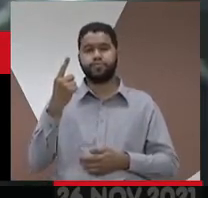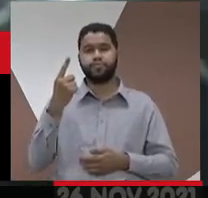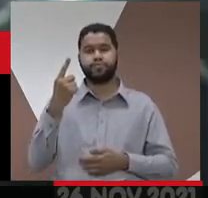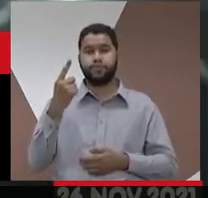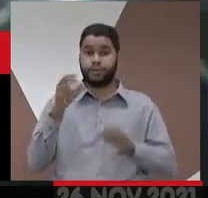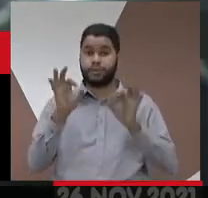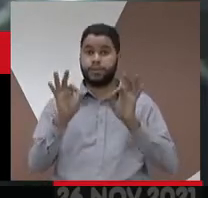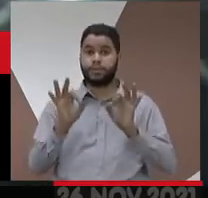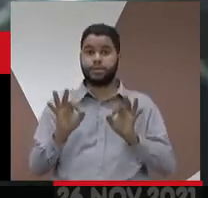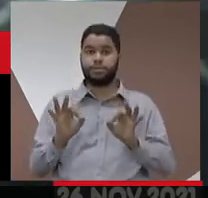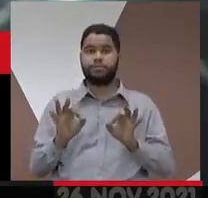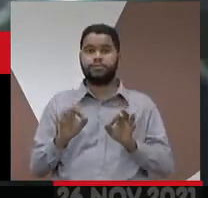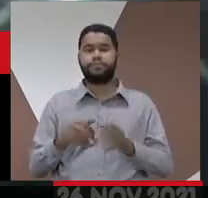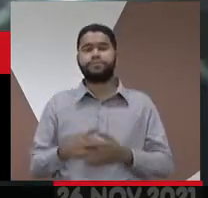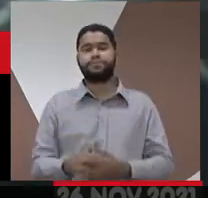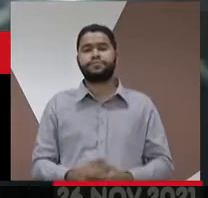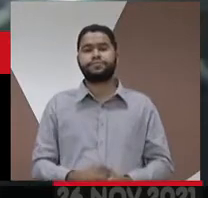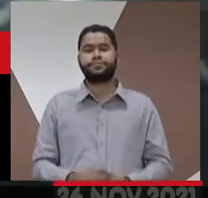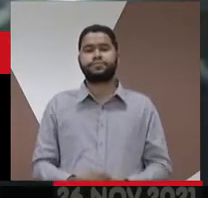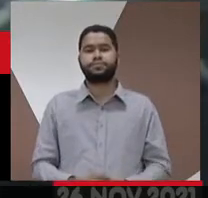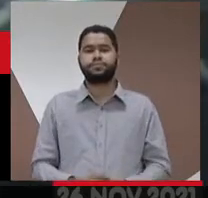é certa.